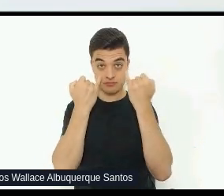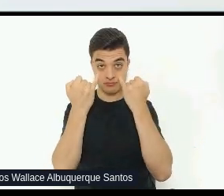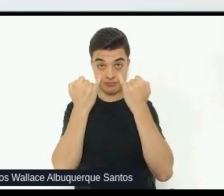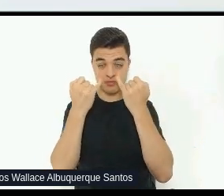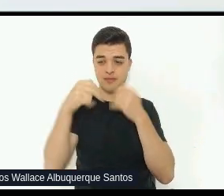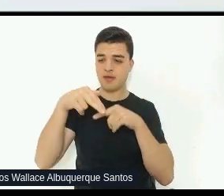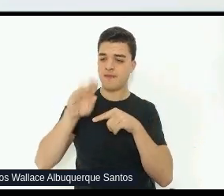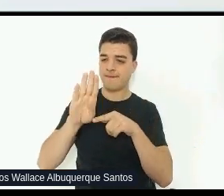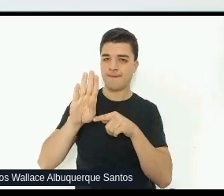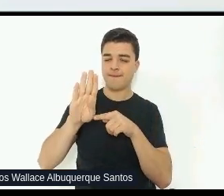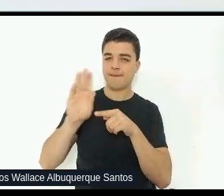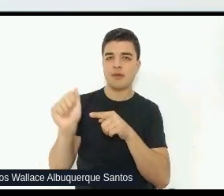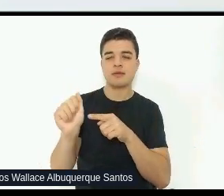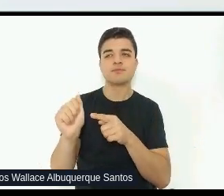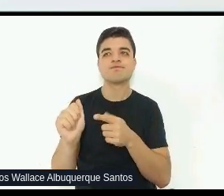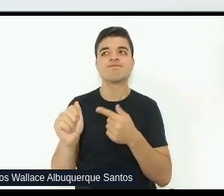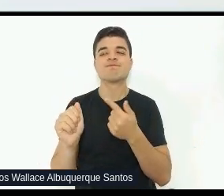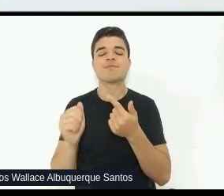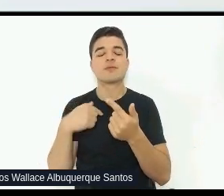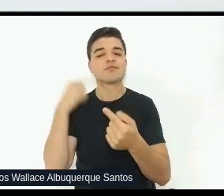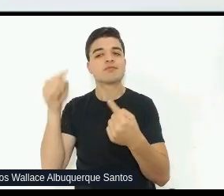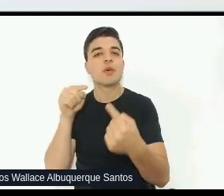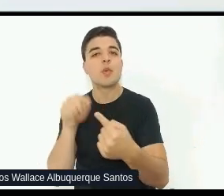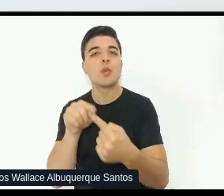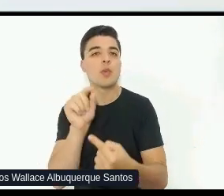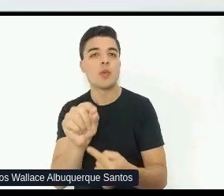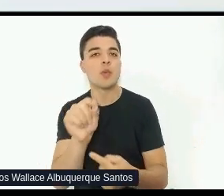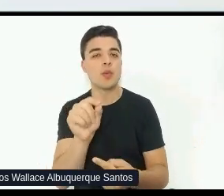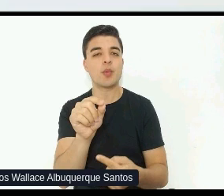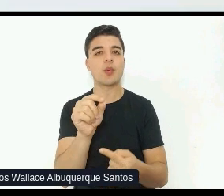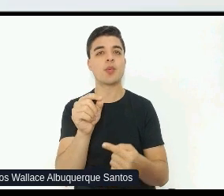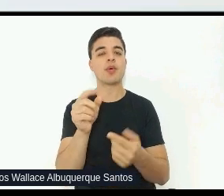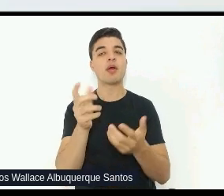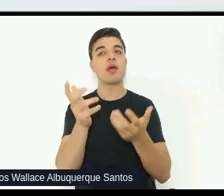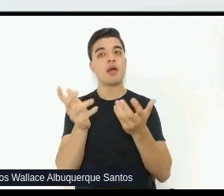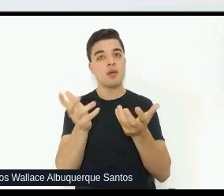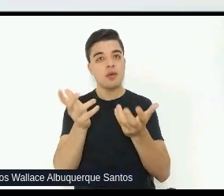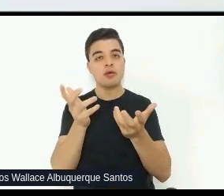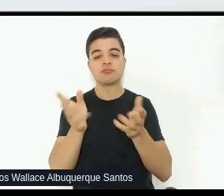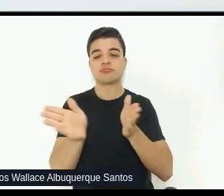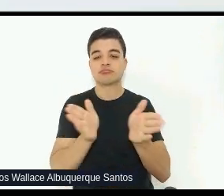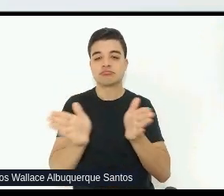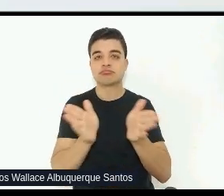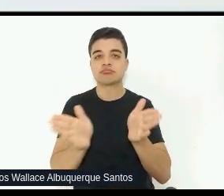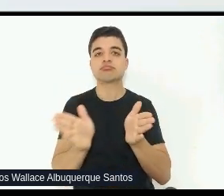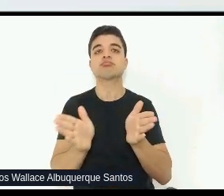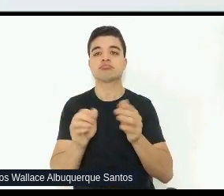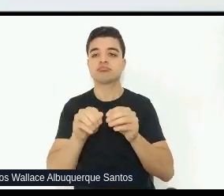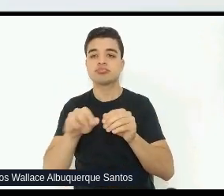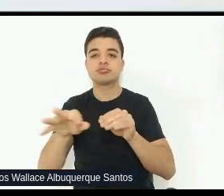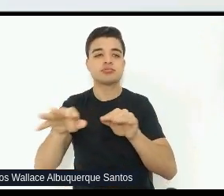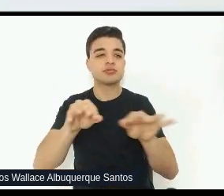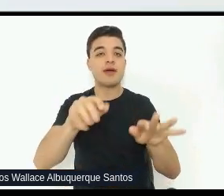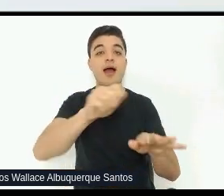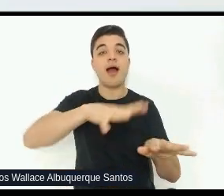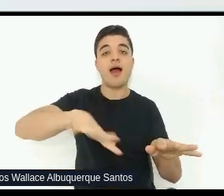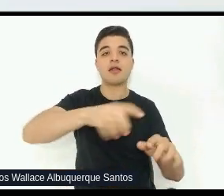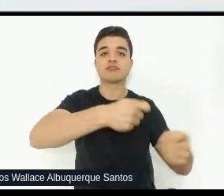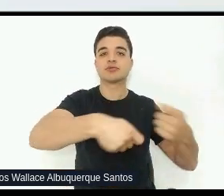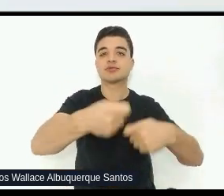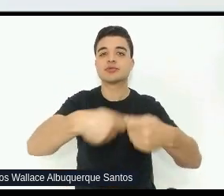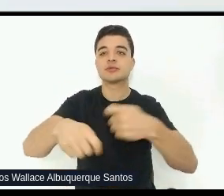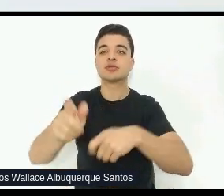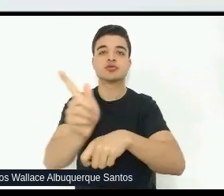muito de encontrar cada vez mais a maneira assertiva de levar a acessibilidade para a área de negócios, para as